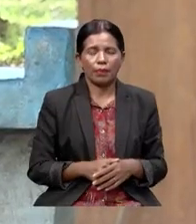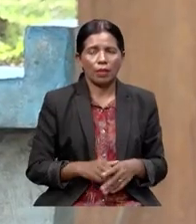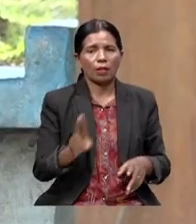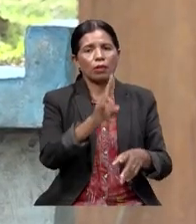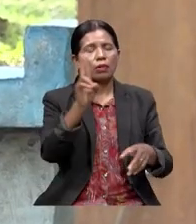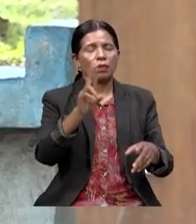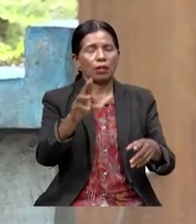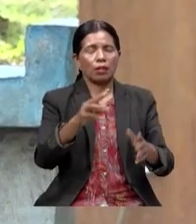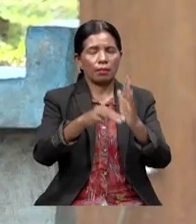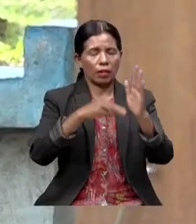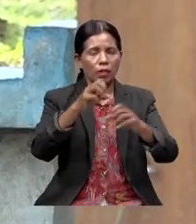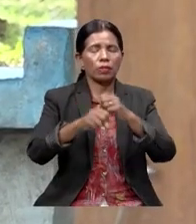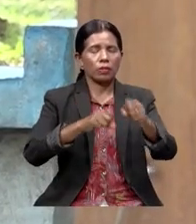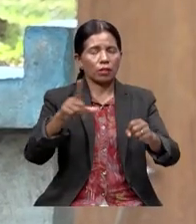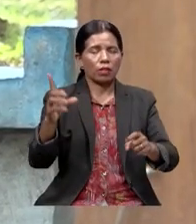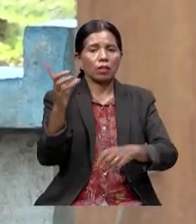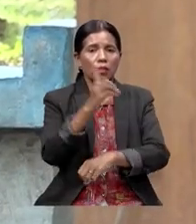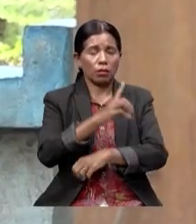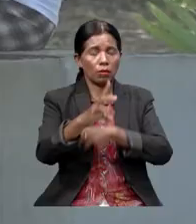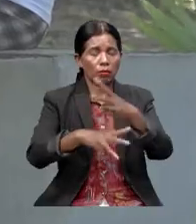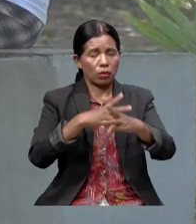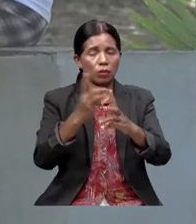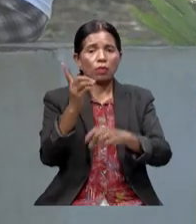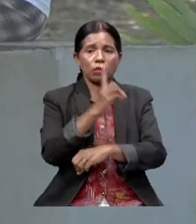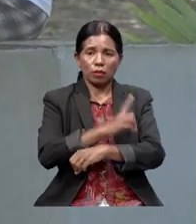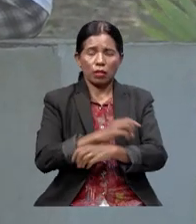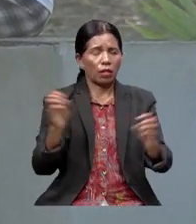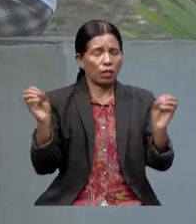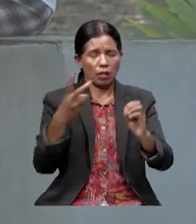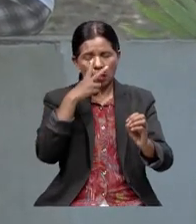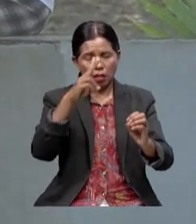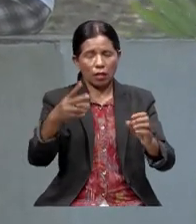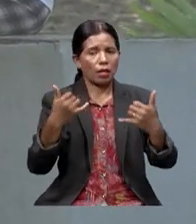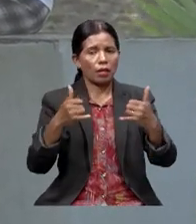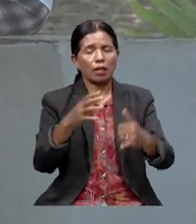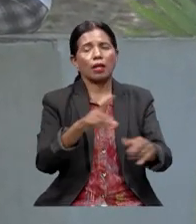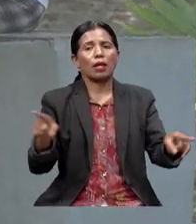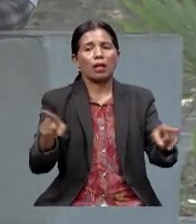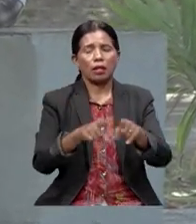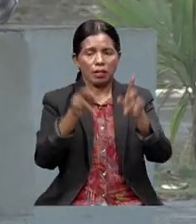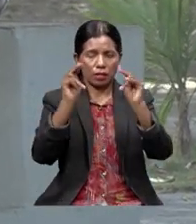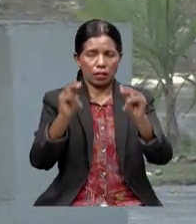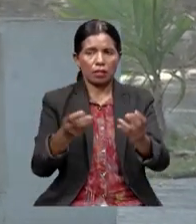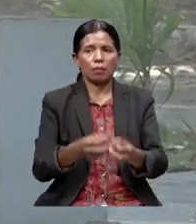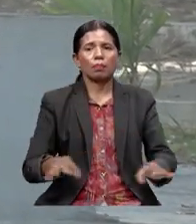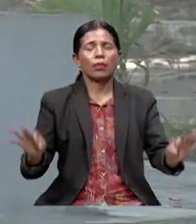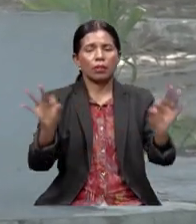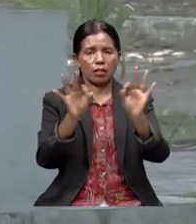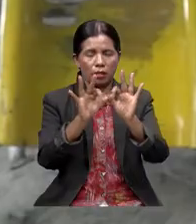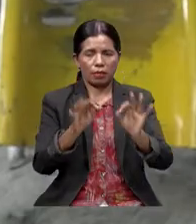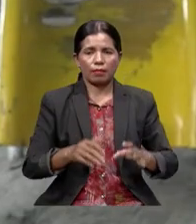Utilização mídia social e a mundo em loro, né? La hostia para divertimento, né? Mas bem sai uma necessidade principal.